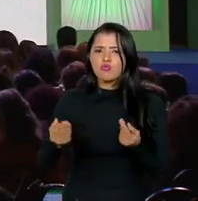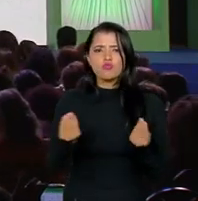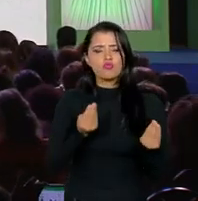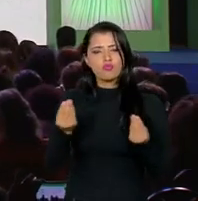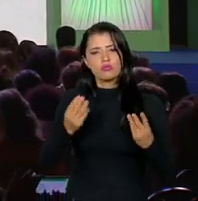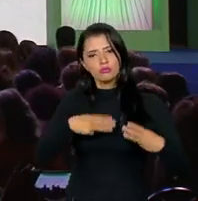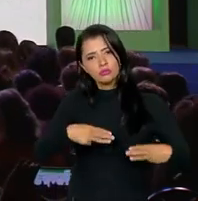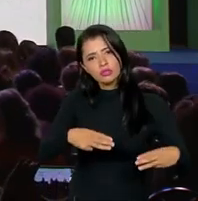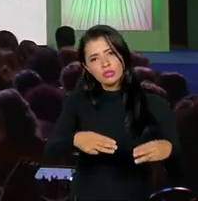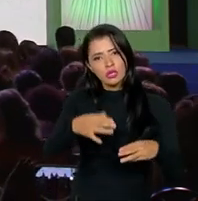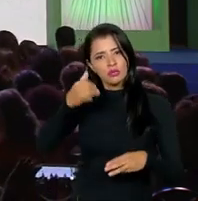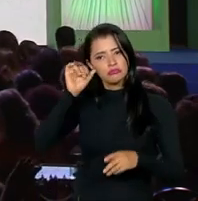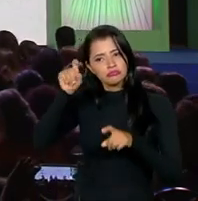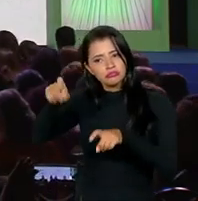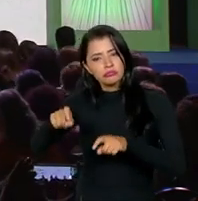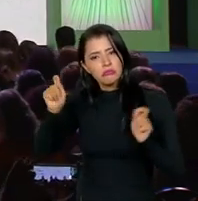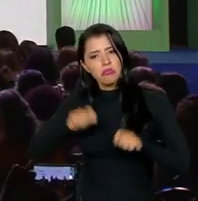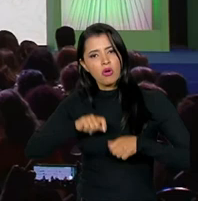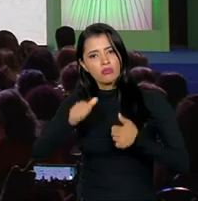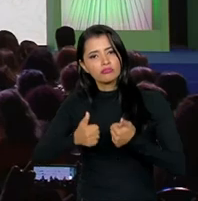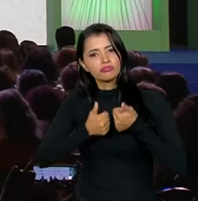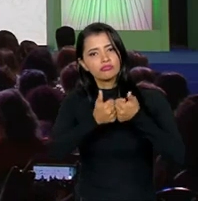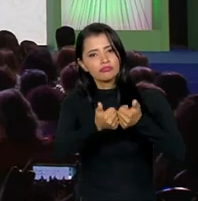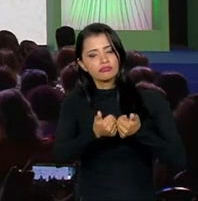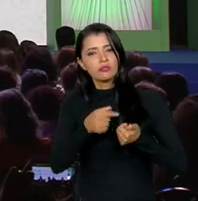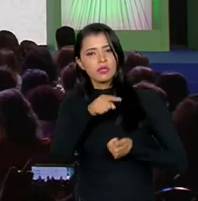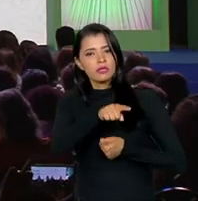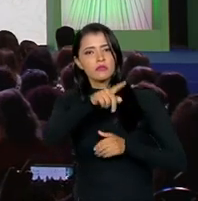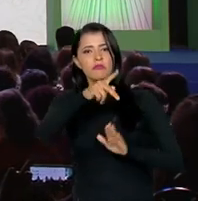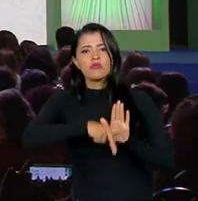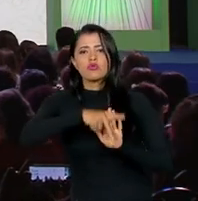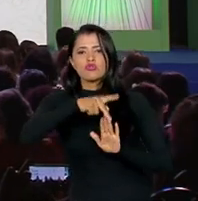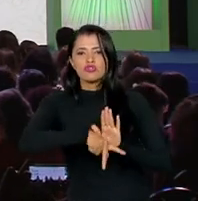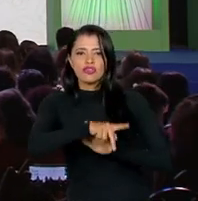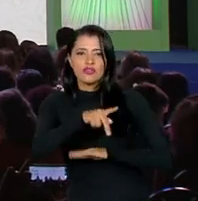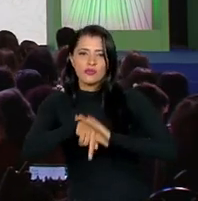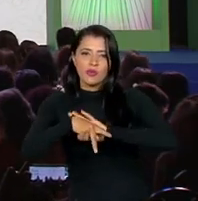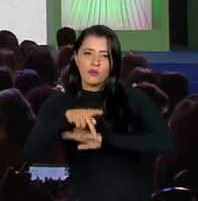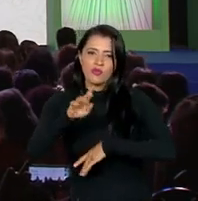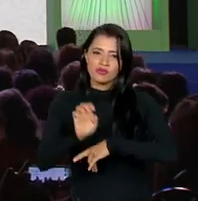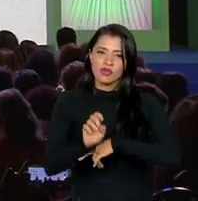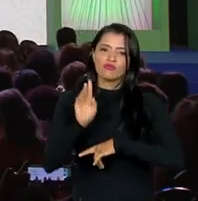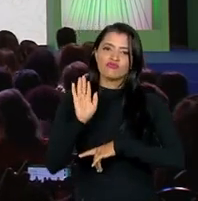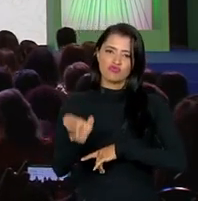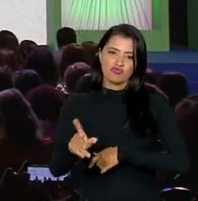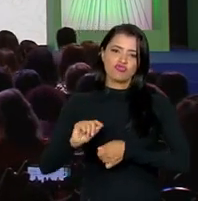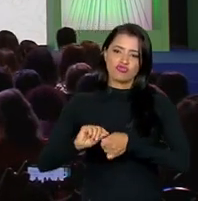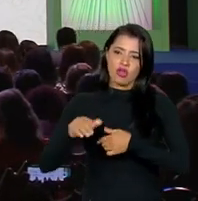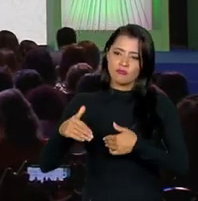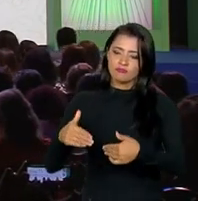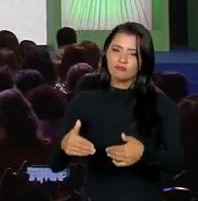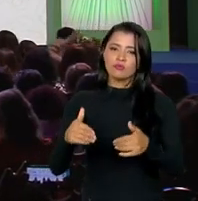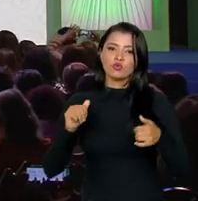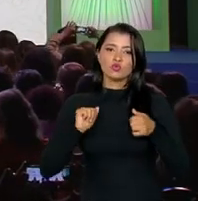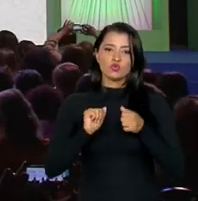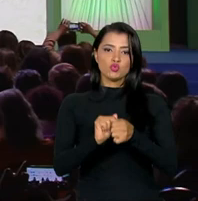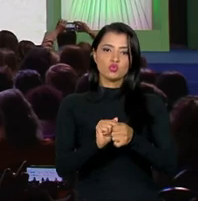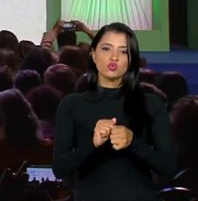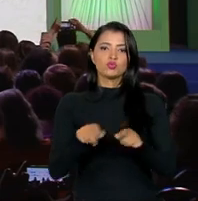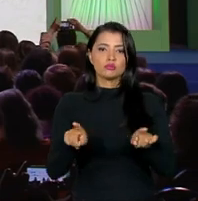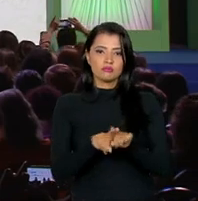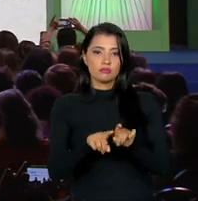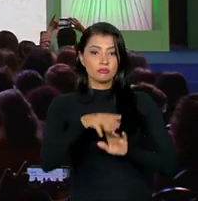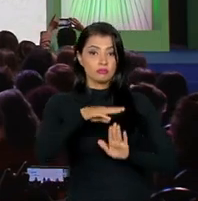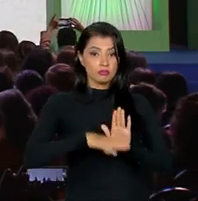o Ministério da Fazenda pode contribuir com esse grande projeto que os estados já estão realizando, juntamente com